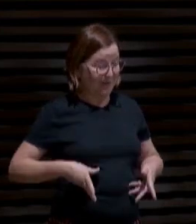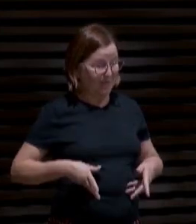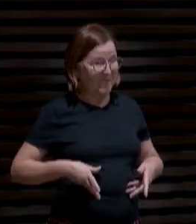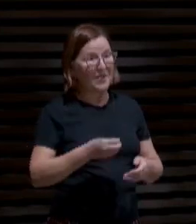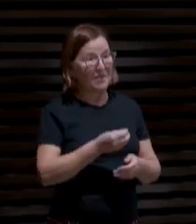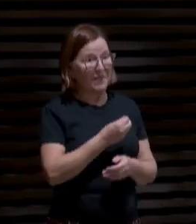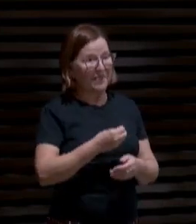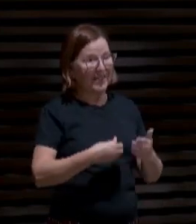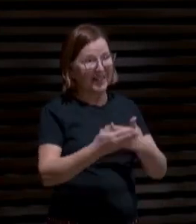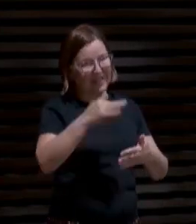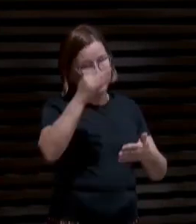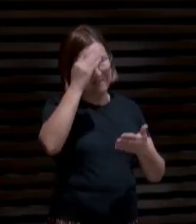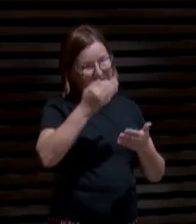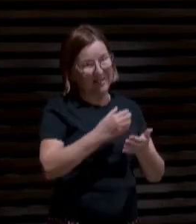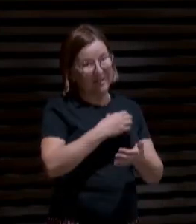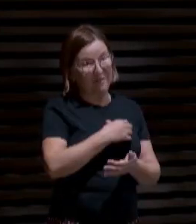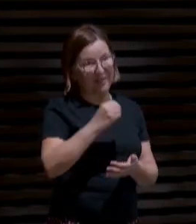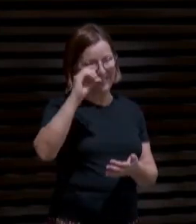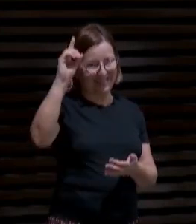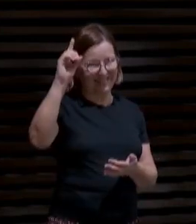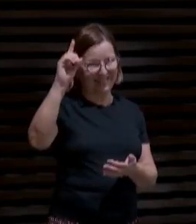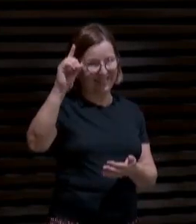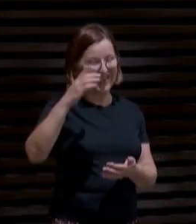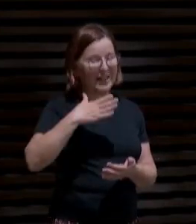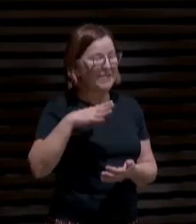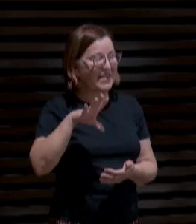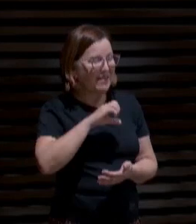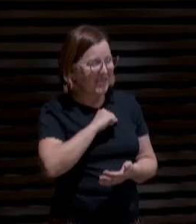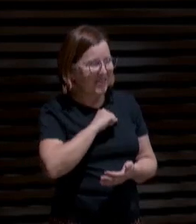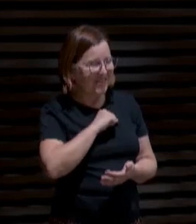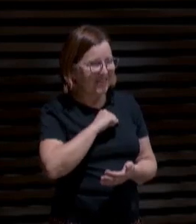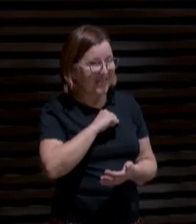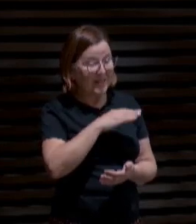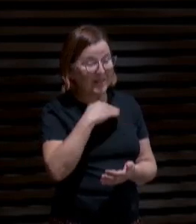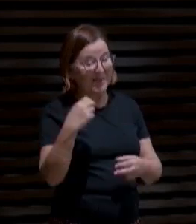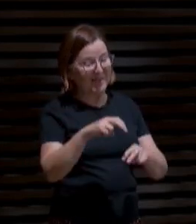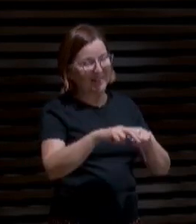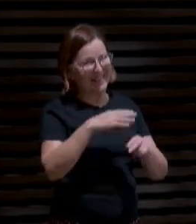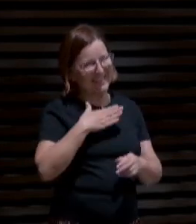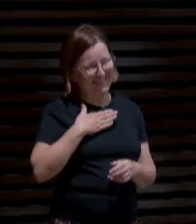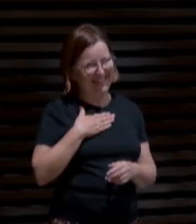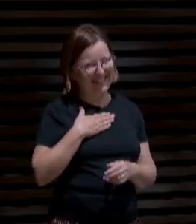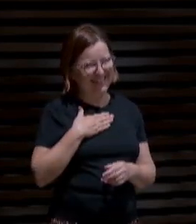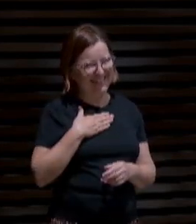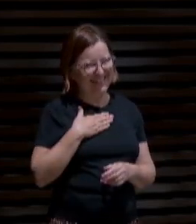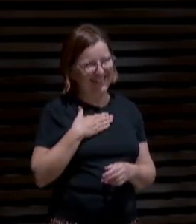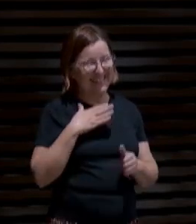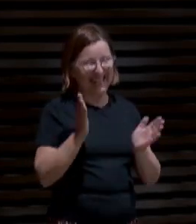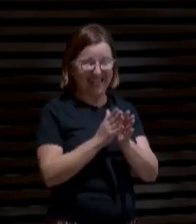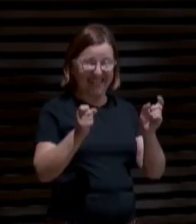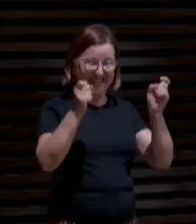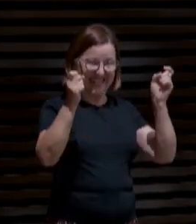vivo-a pela fé no Filho de Deus, que me amou e a si mesmo se entregou por mim.